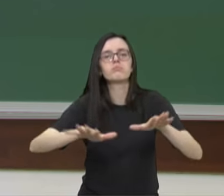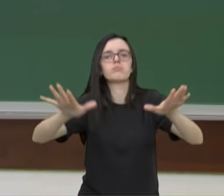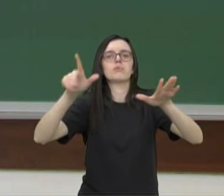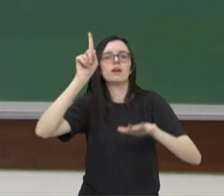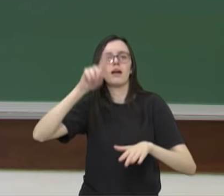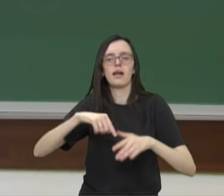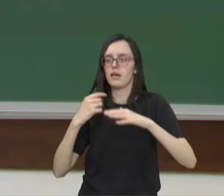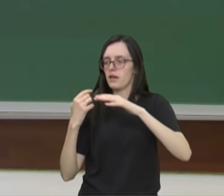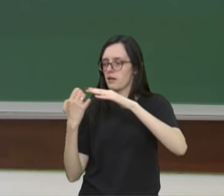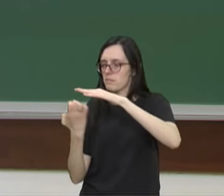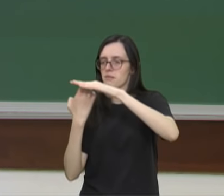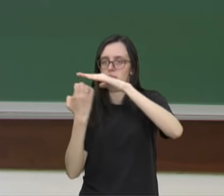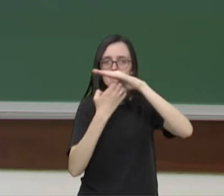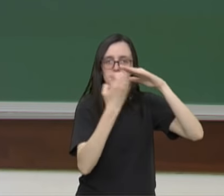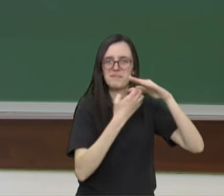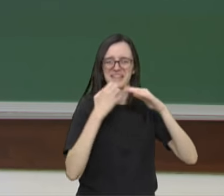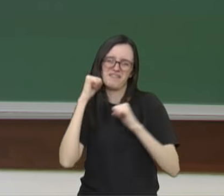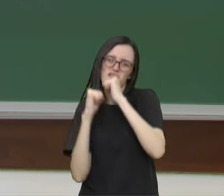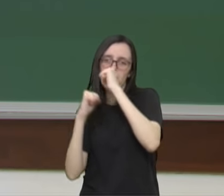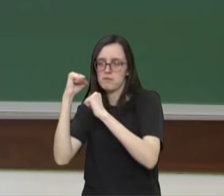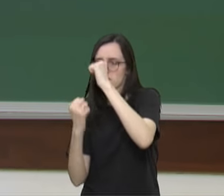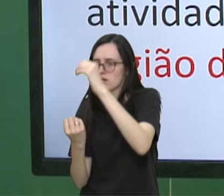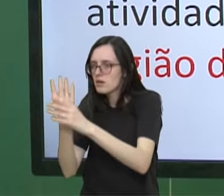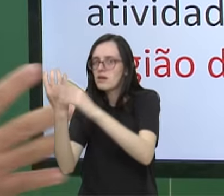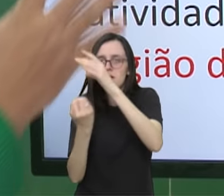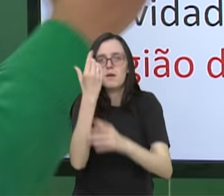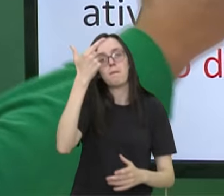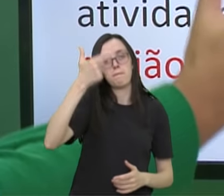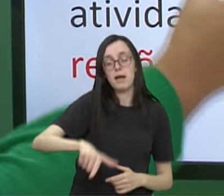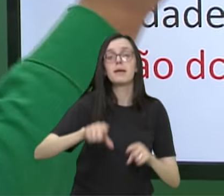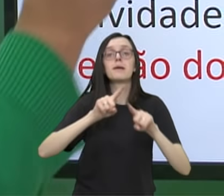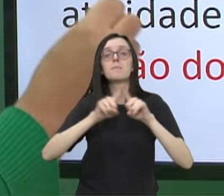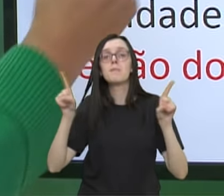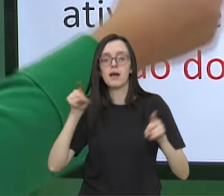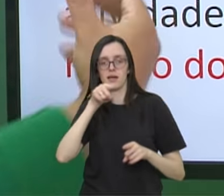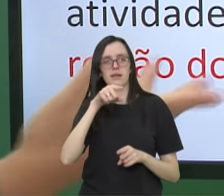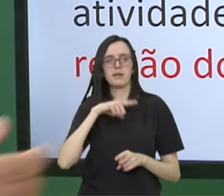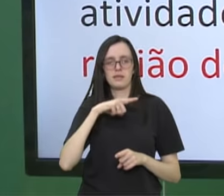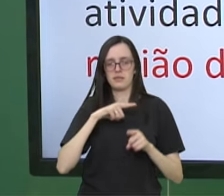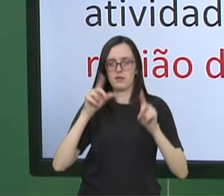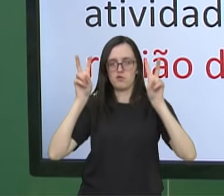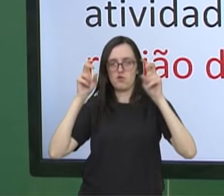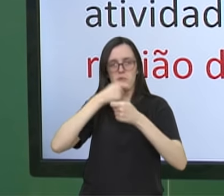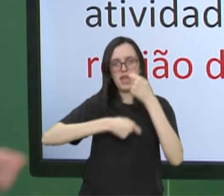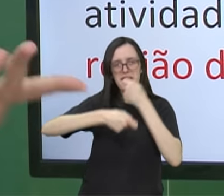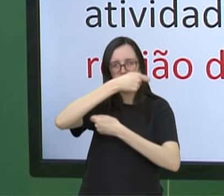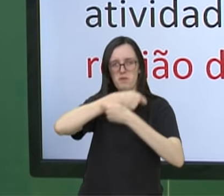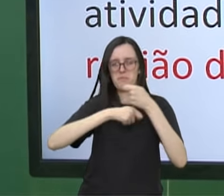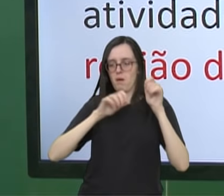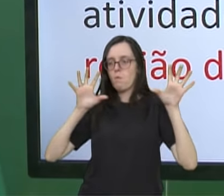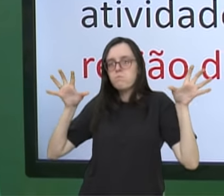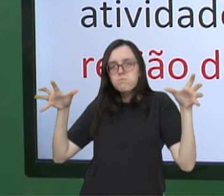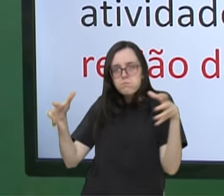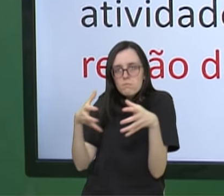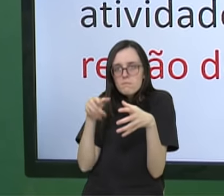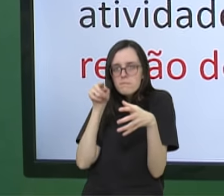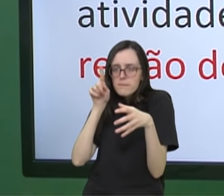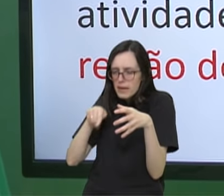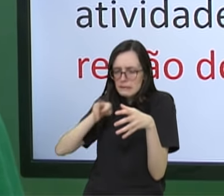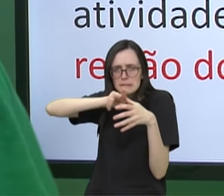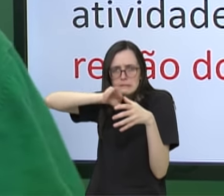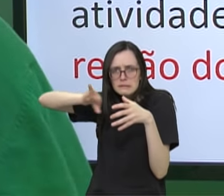de indústrias para aquele determinado espaço tá ok mas além dessa questão relacionada ao que venha ser a economia